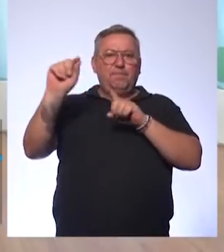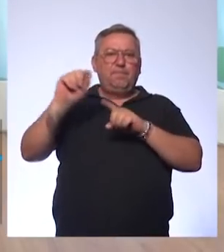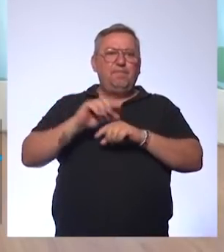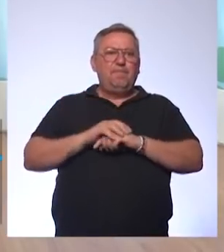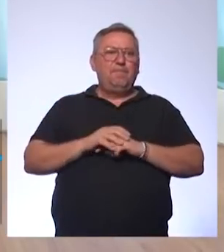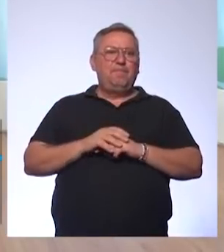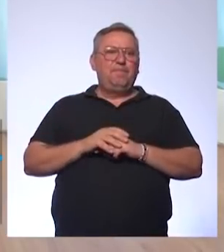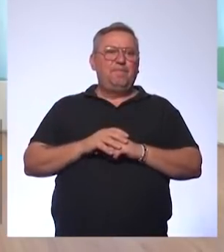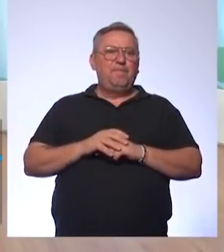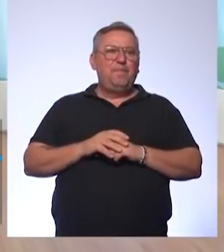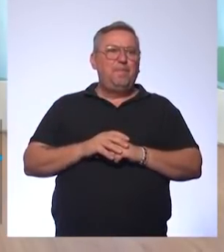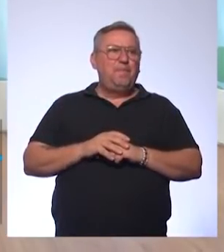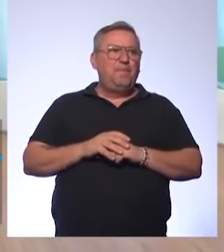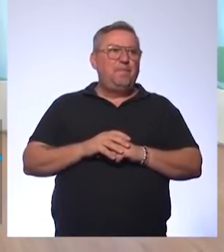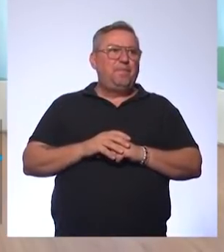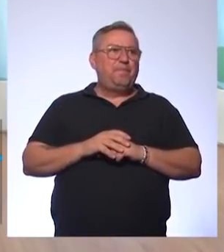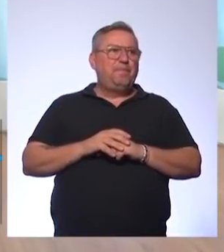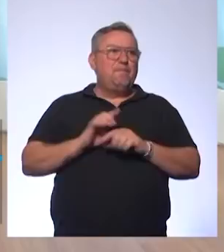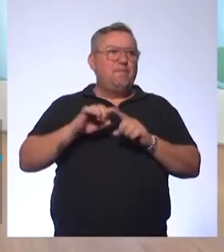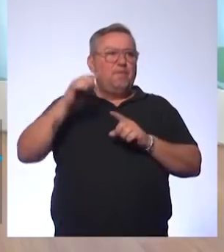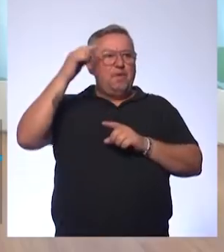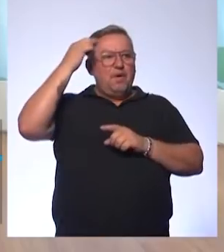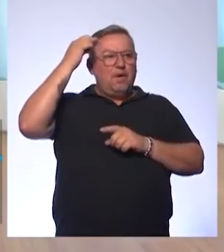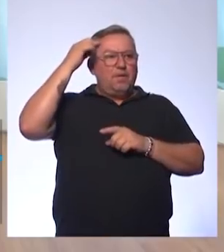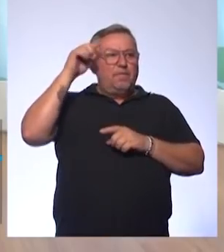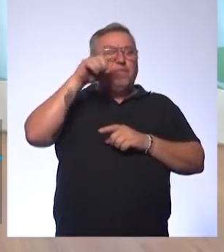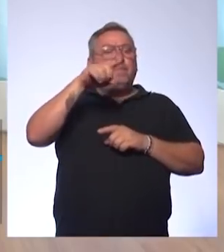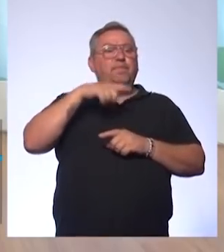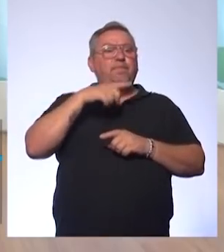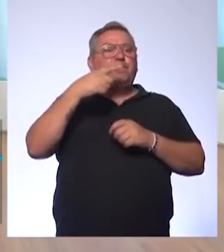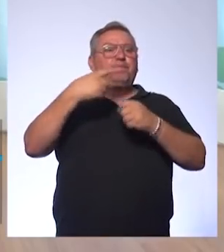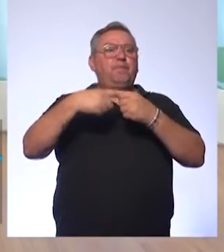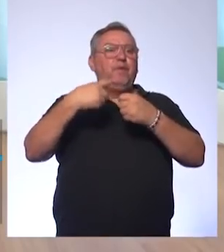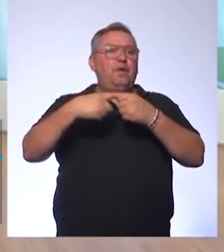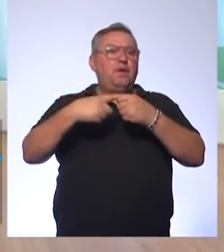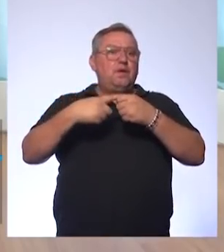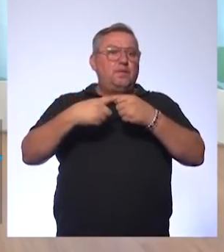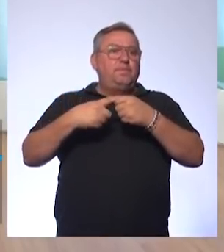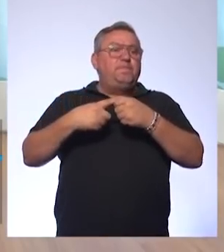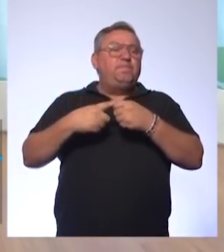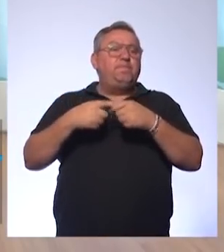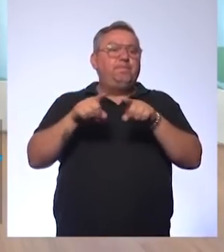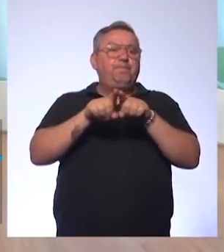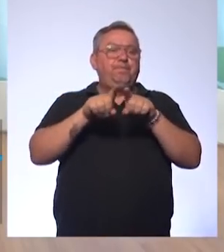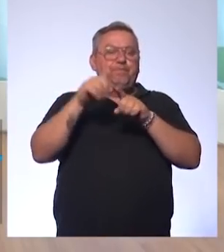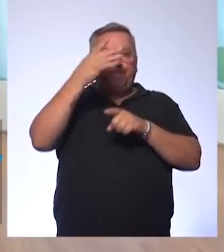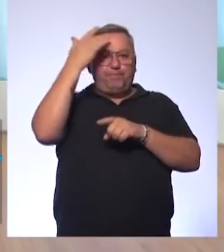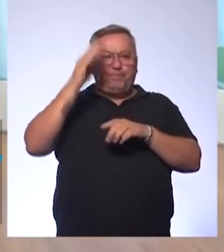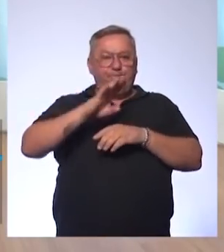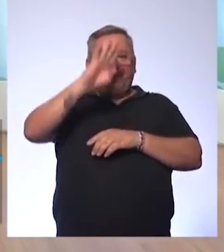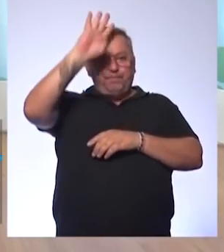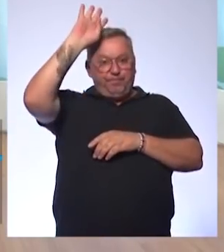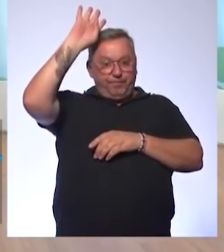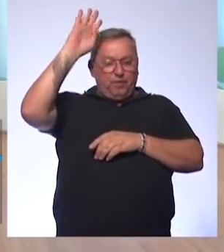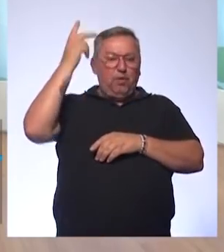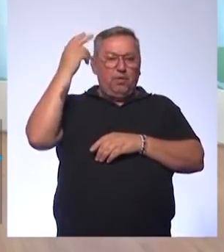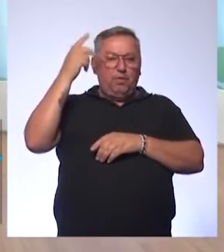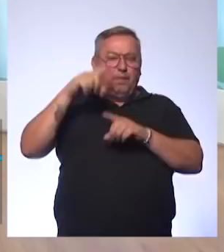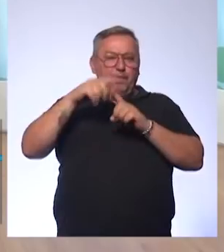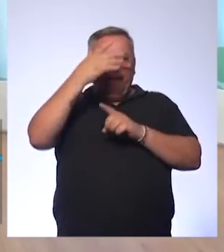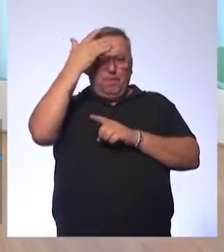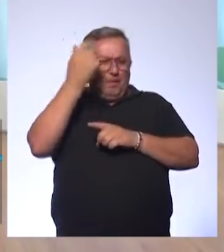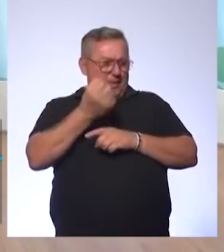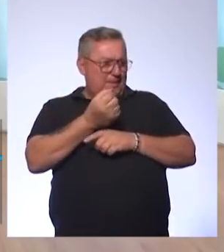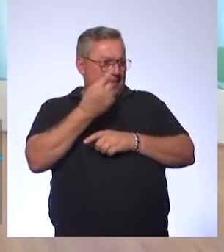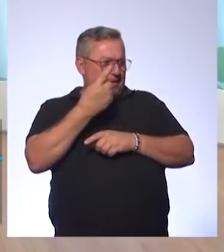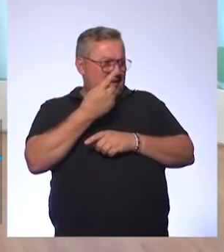medo. Eu morro de medo. Então, imagina você está lá na sua cidade, você é uma pessoa do Império Romano, aí começa a chegar um pessoal estranho, que